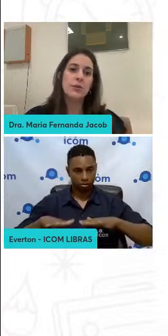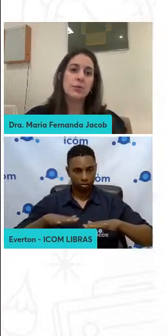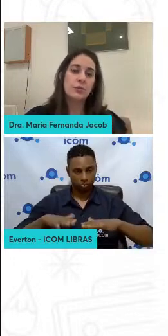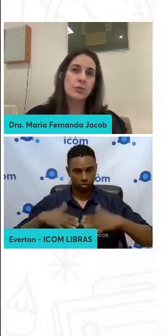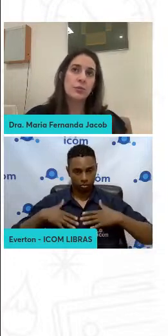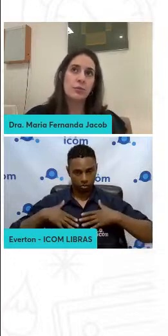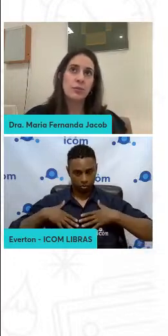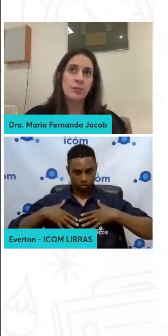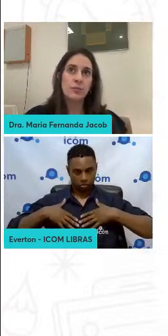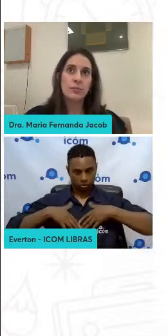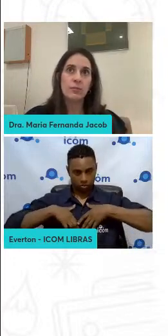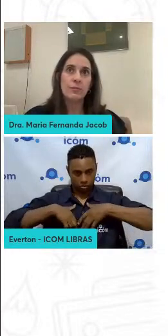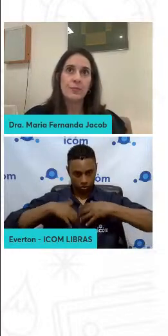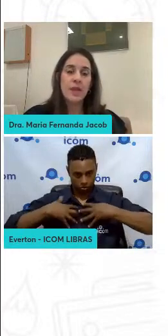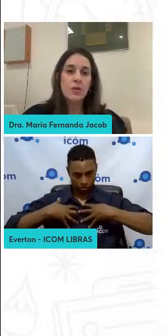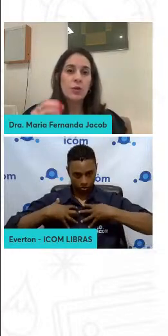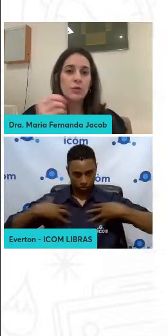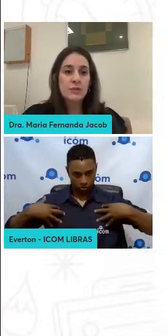um outro